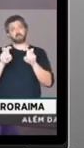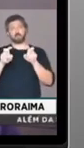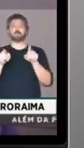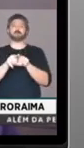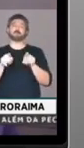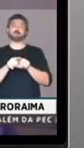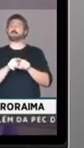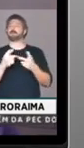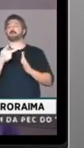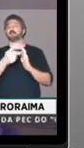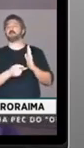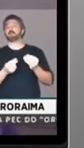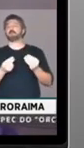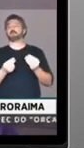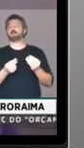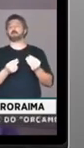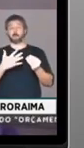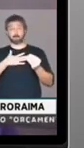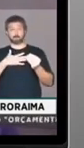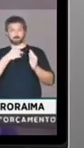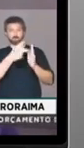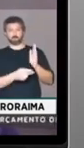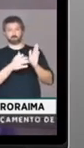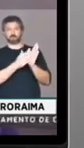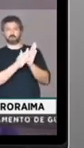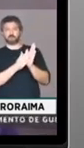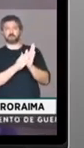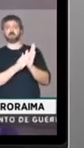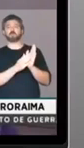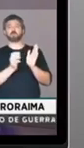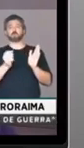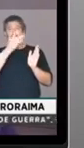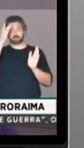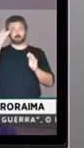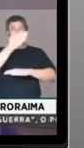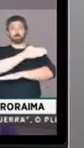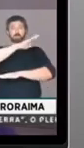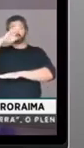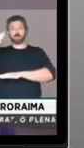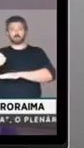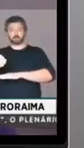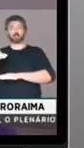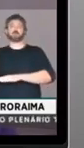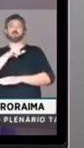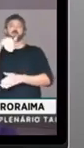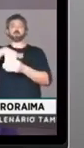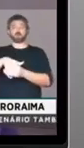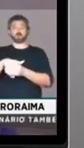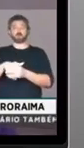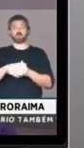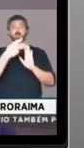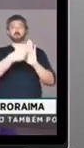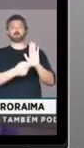projeto que tem em consideração comigo e com as pessoas de Brumadinho, para que ele possa entrar na pauta, que